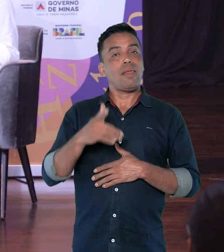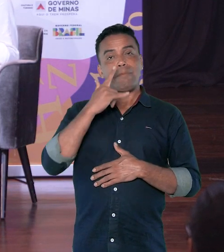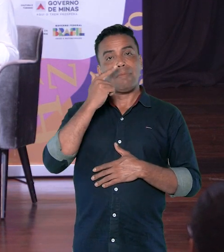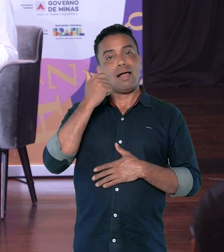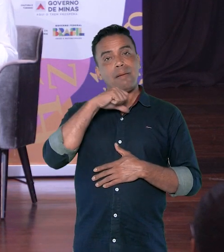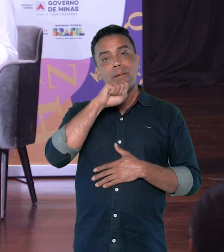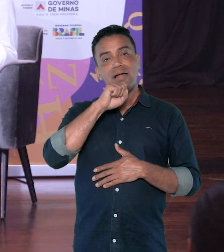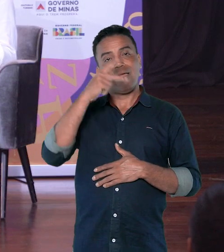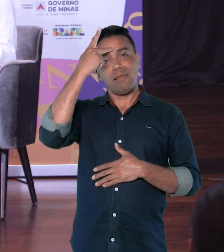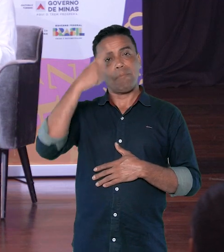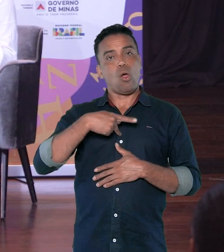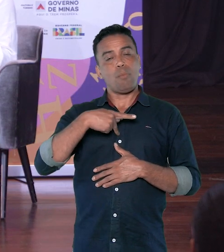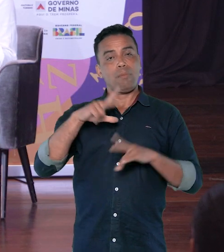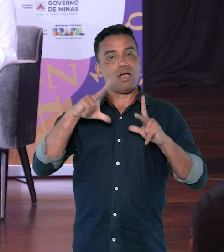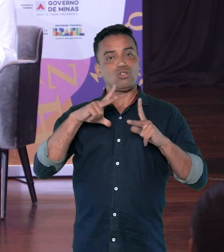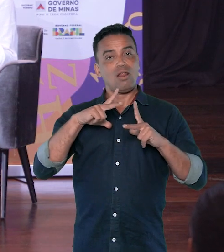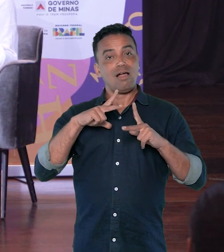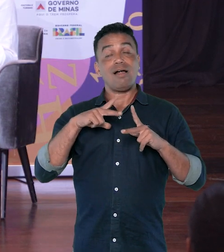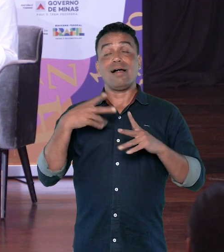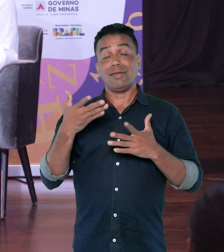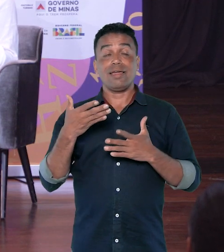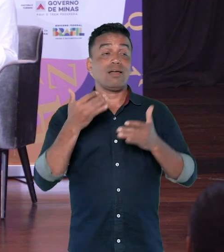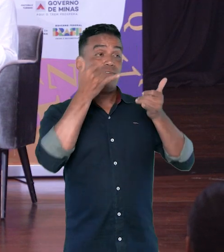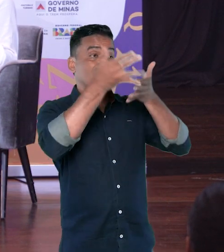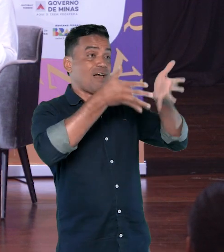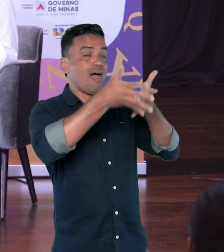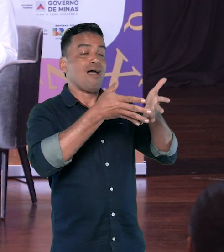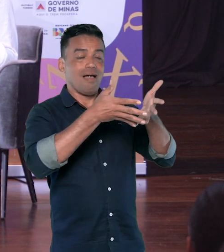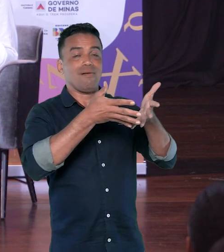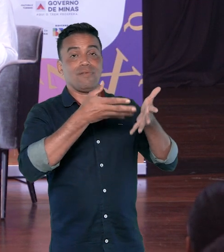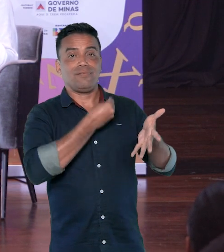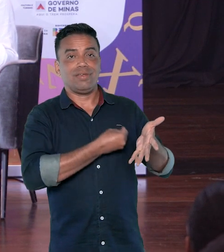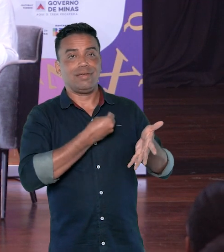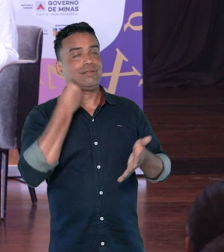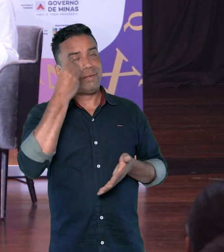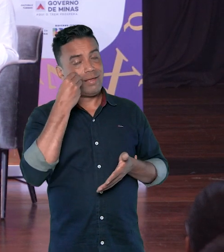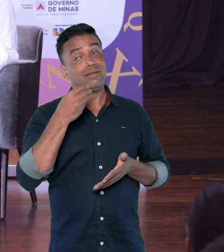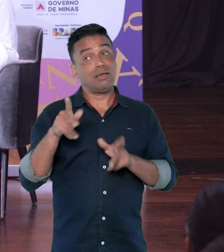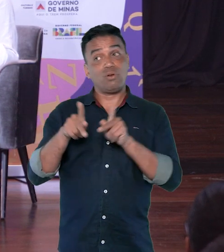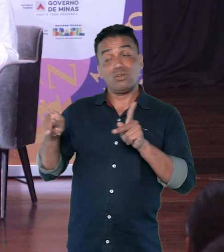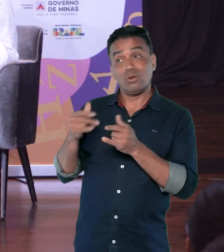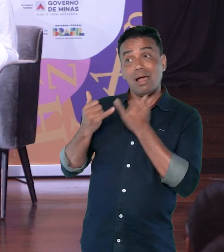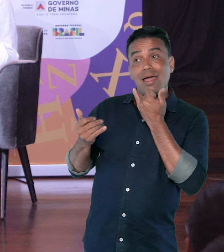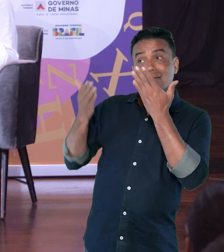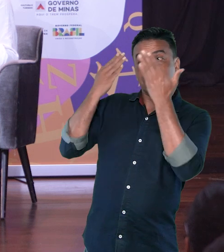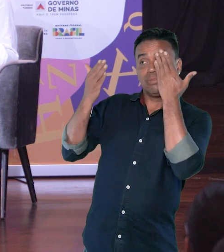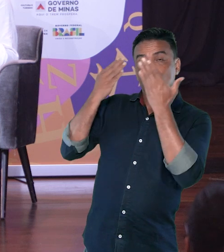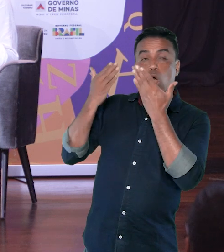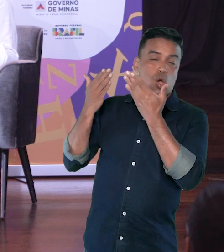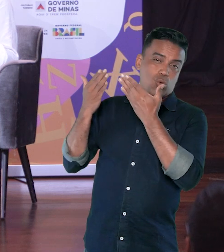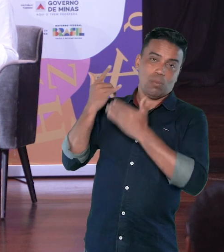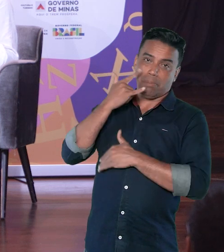vida para alguém, né? E esse alguém vira o professor vira um psicólogo de uma hora para outra, né? Então é um pouco esse sentimento assim,